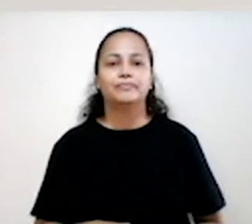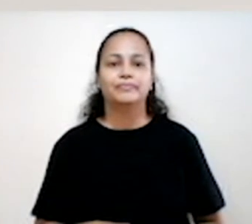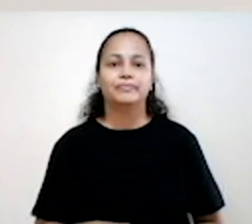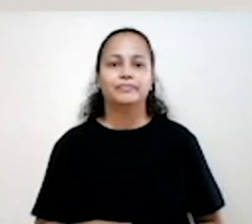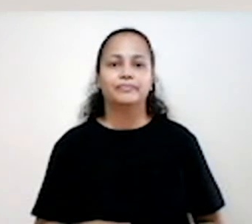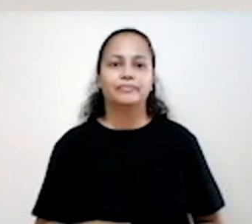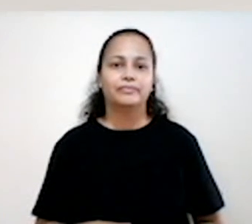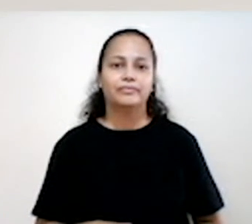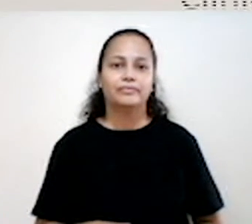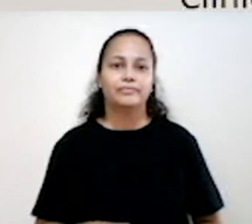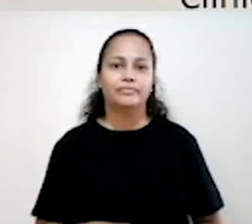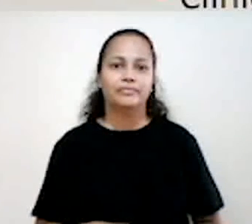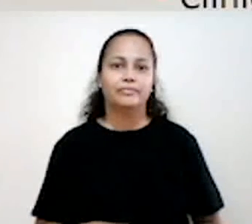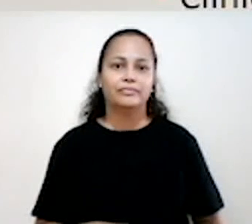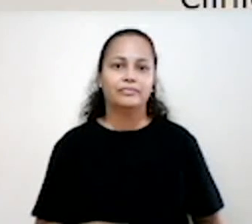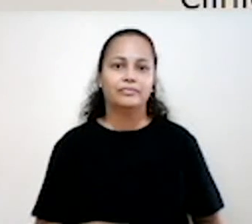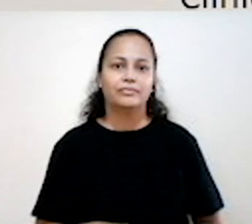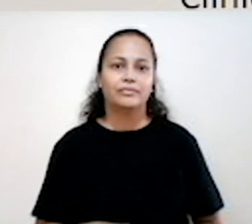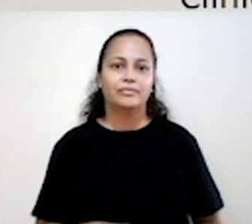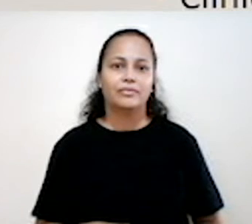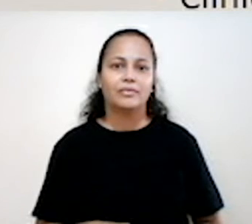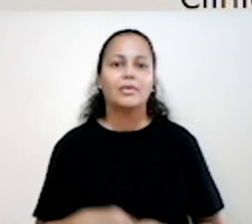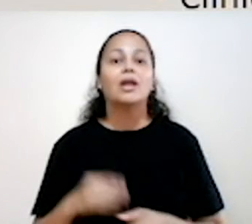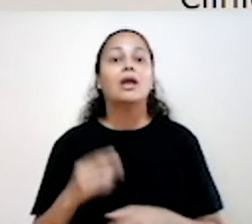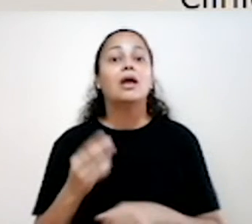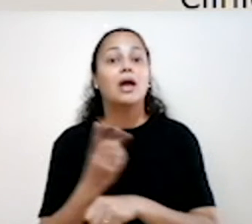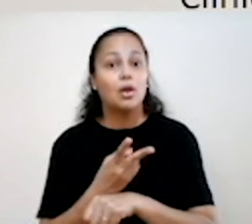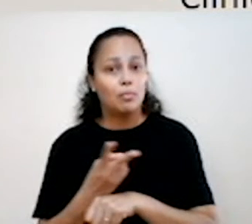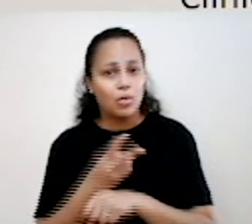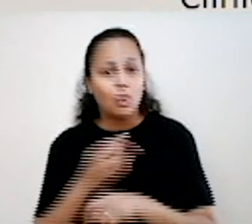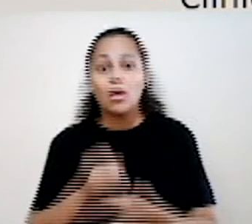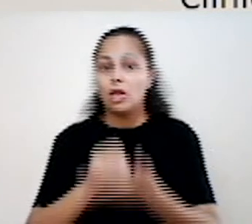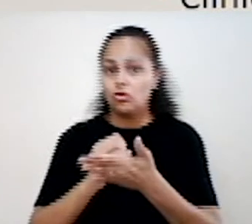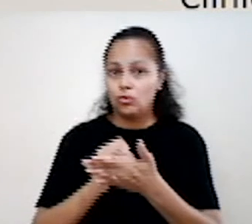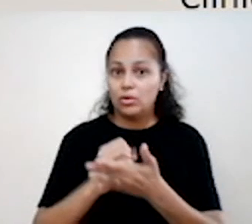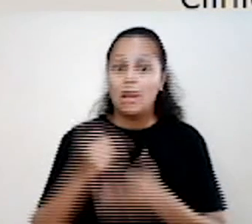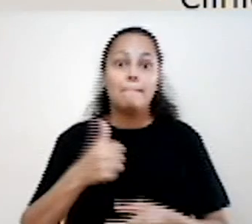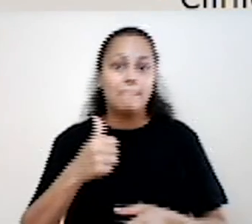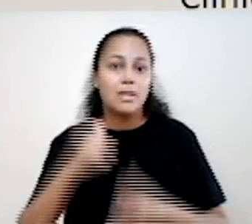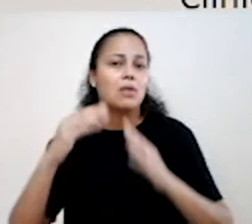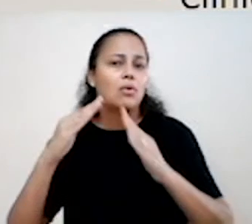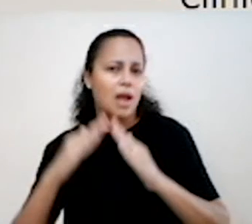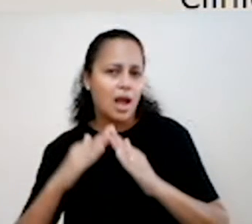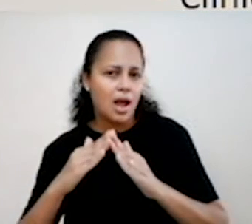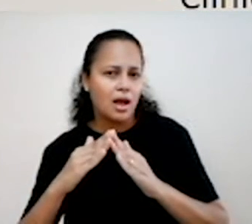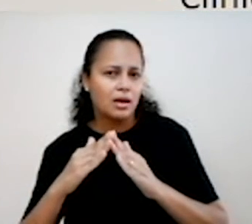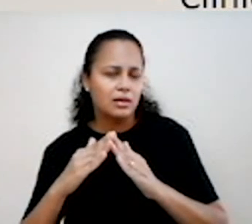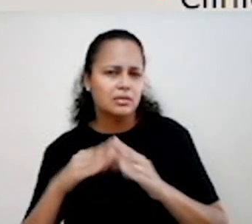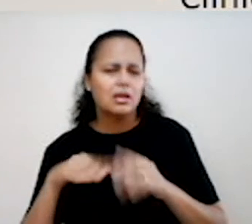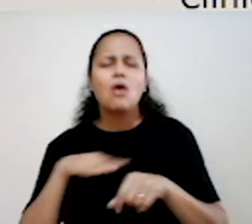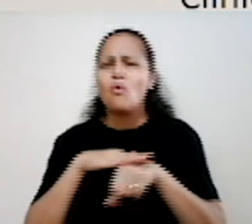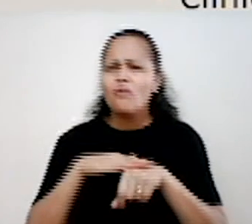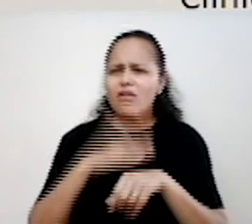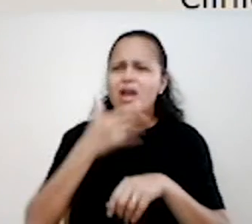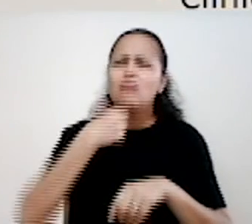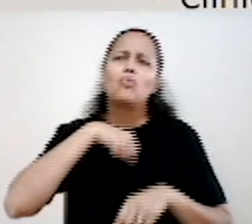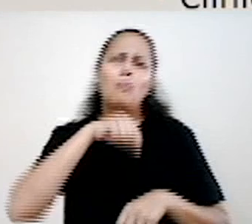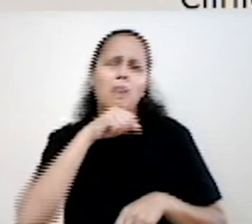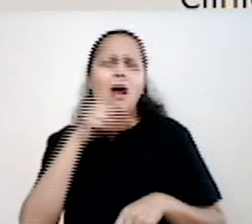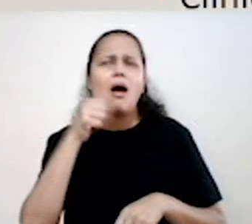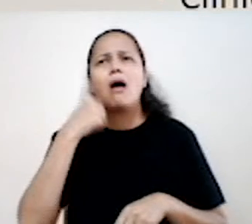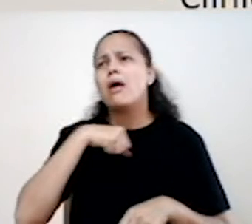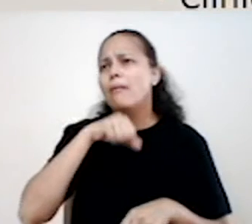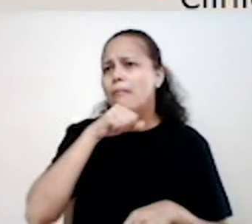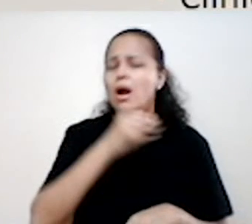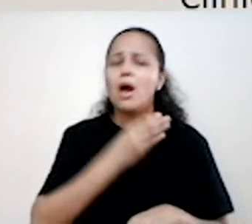sintomas. E por fim, onde como procurar ajuda? Primeiro, em casa, procure falar com os pais, amigos ou alguém de